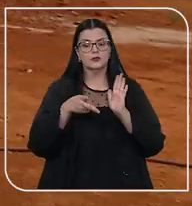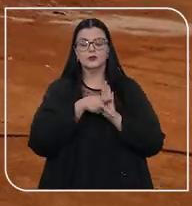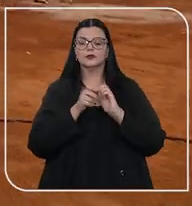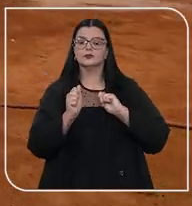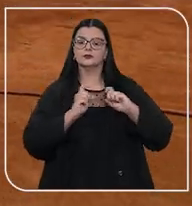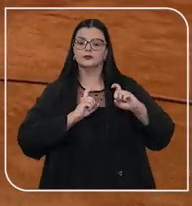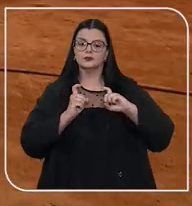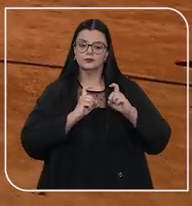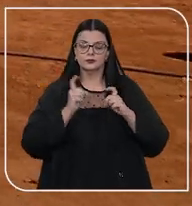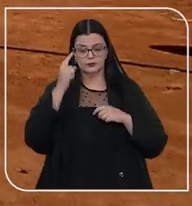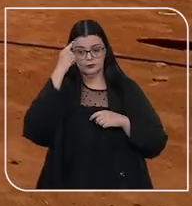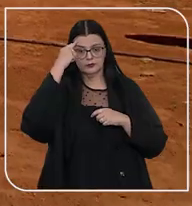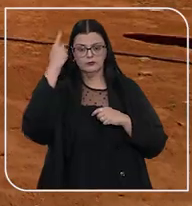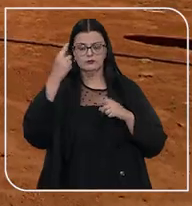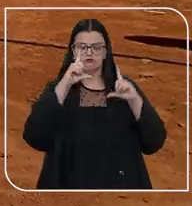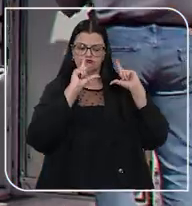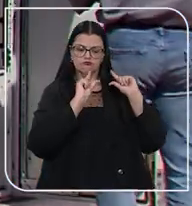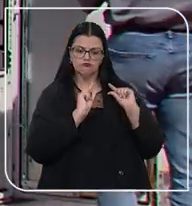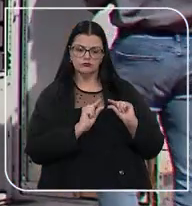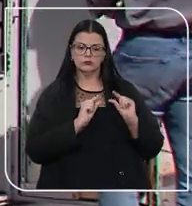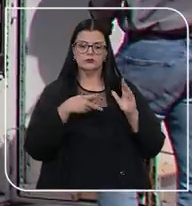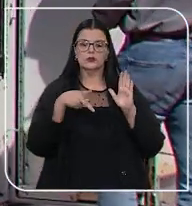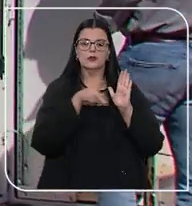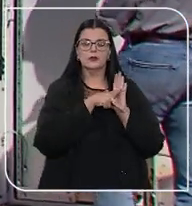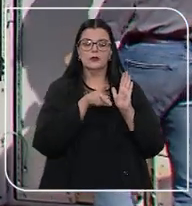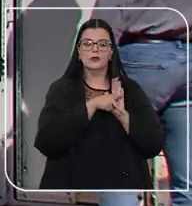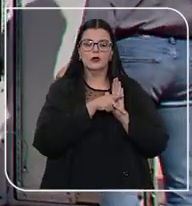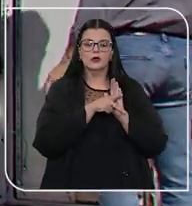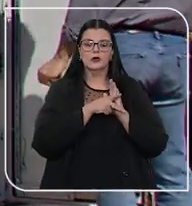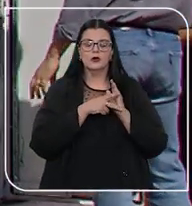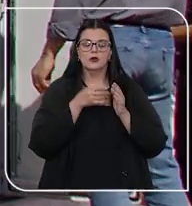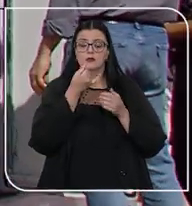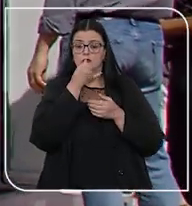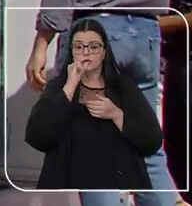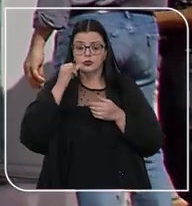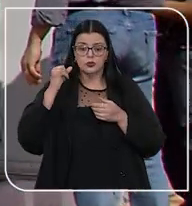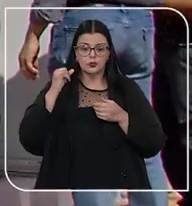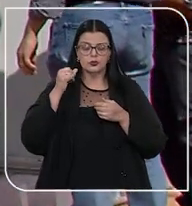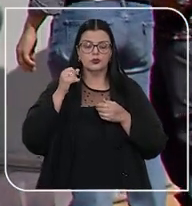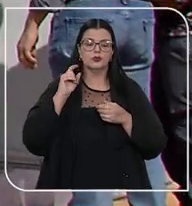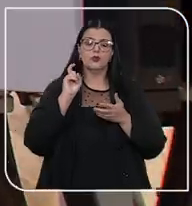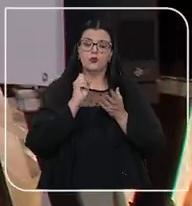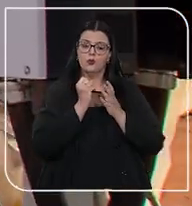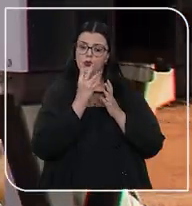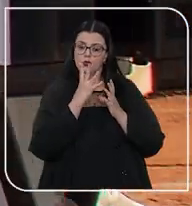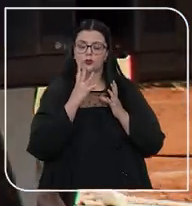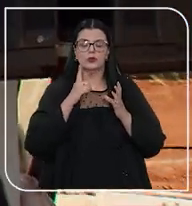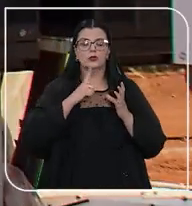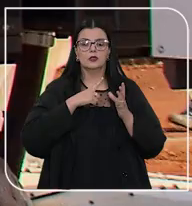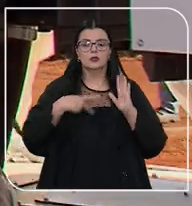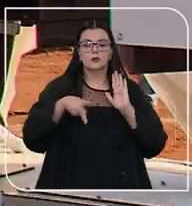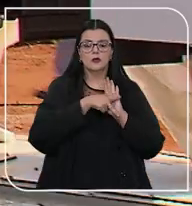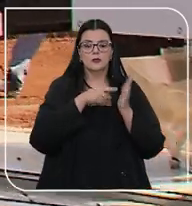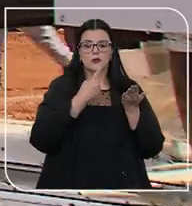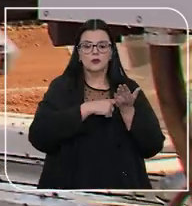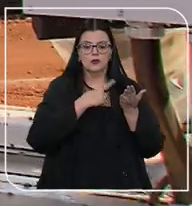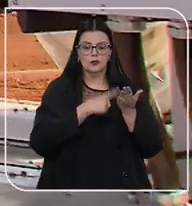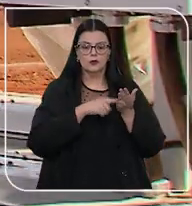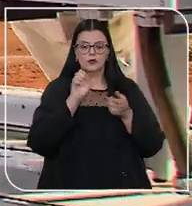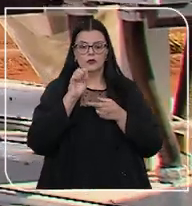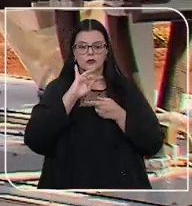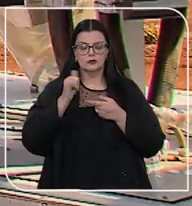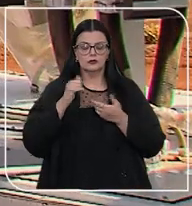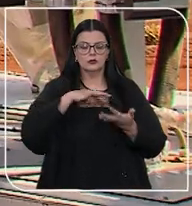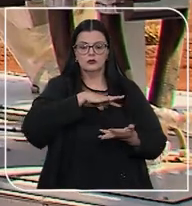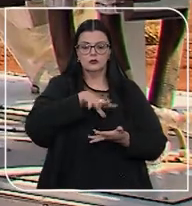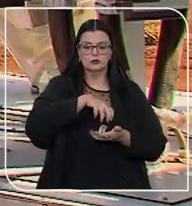de Administração, com o intuito de reduzir os custos do tribunal com o consumo de energia elétrica e reafirmar o compromisso do STJ